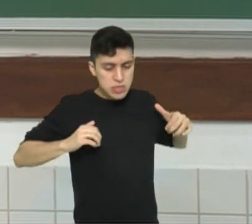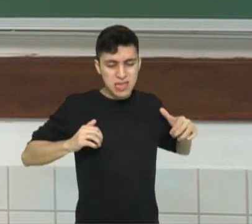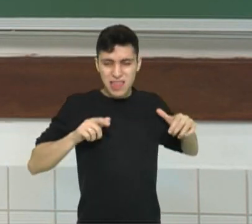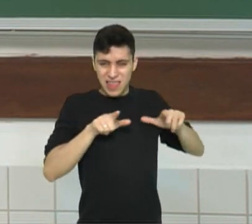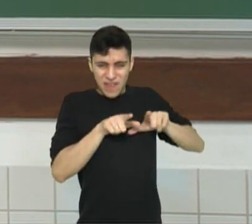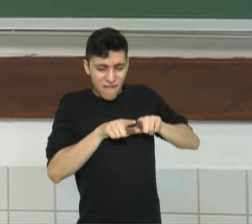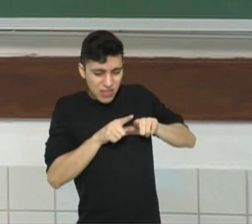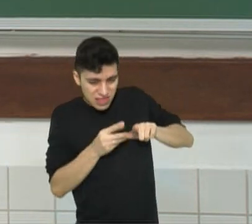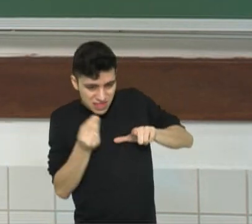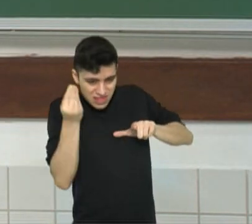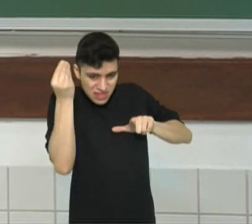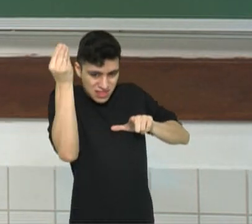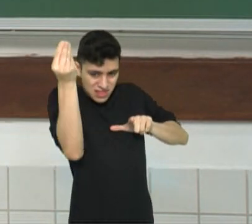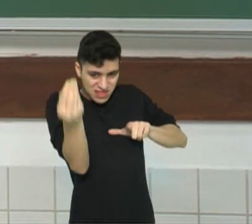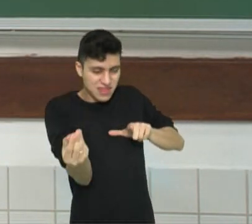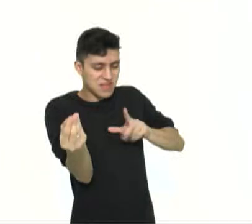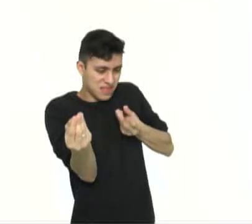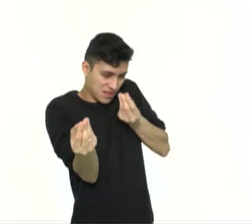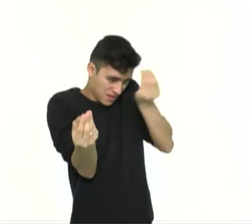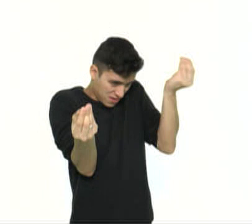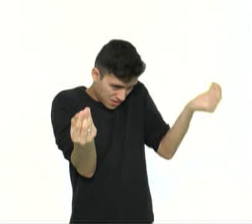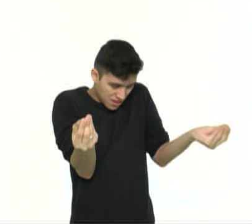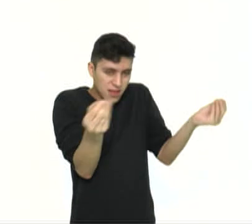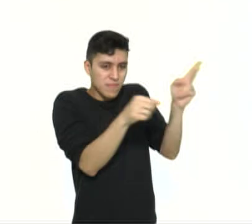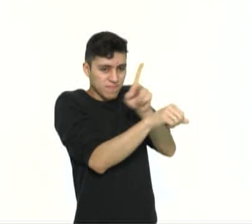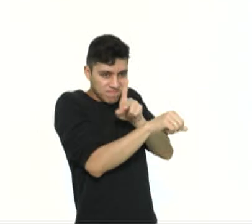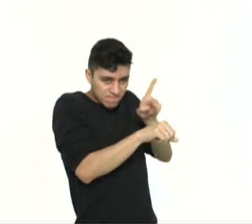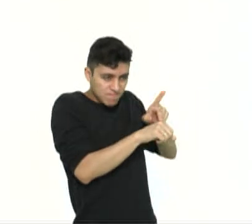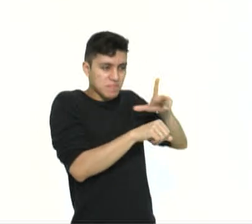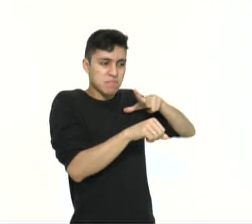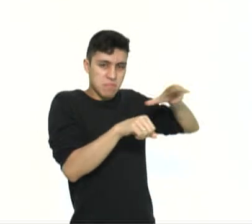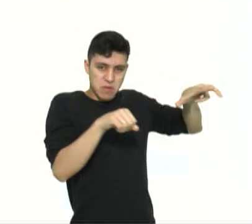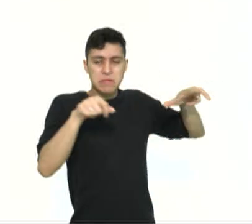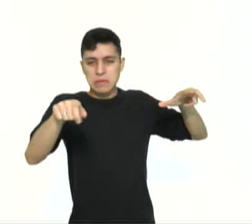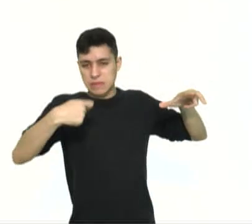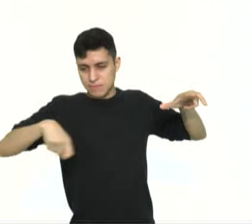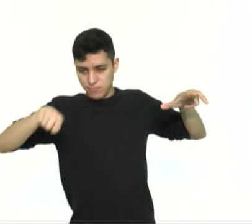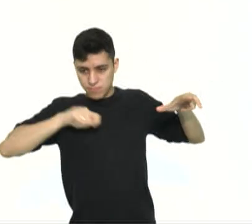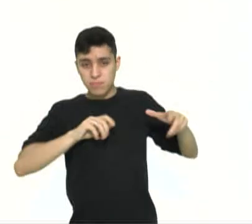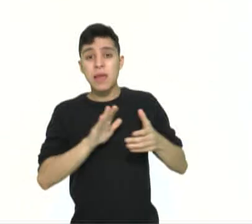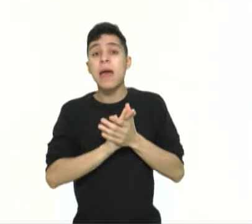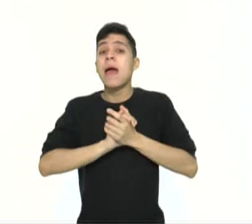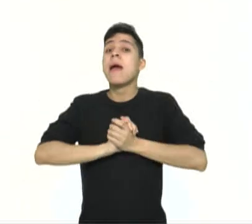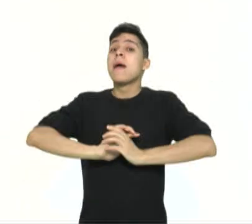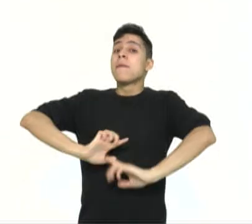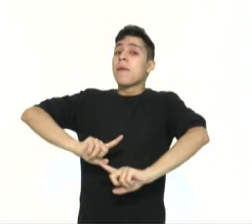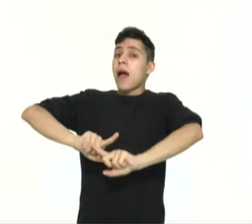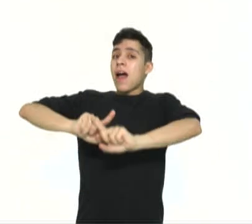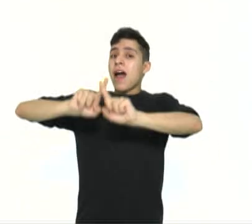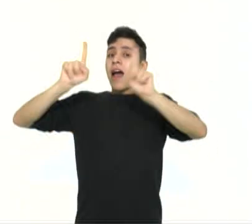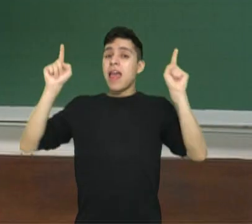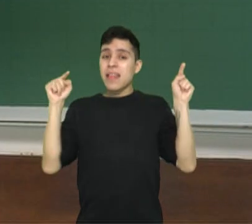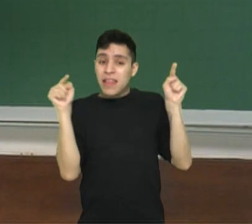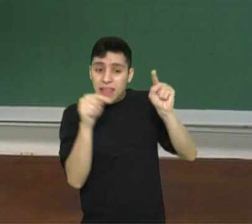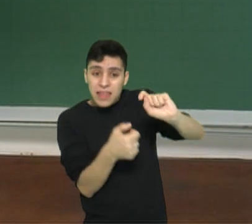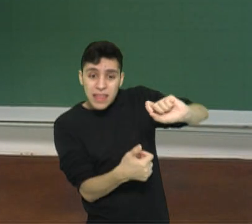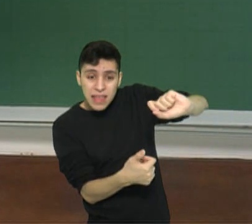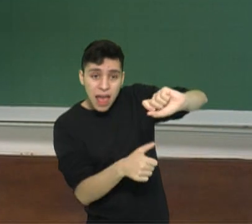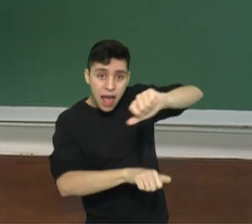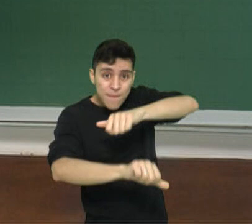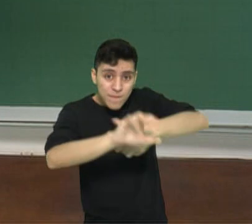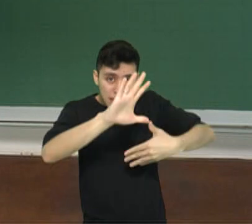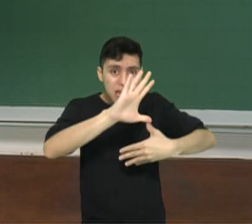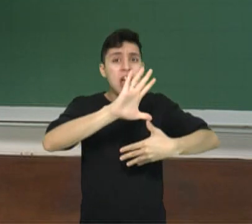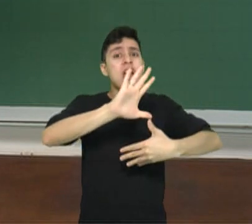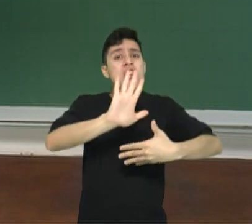nosso continente. Na América já existiam diversos povos com culturas próprias, e é sobre